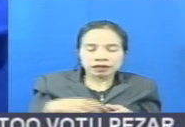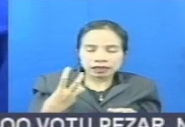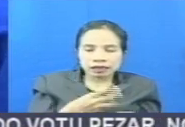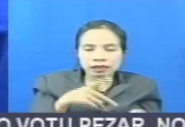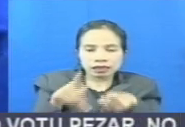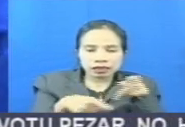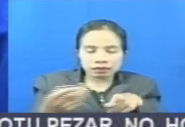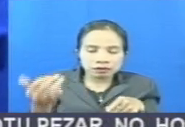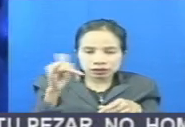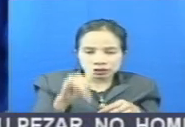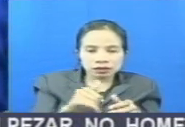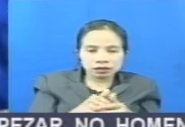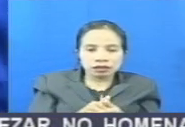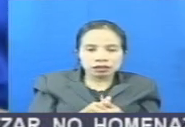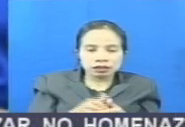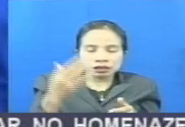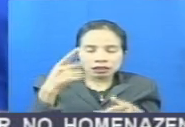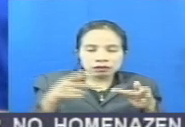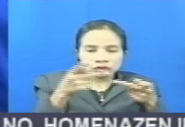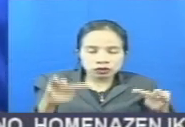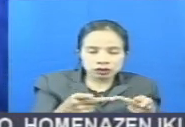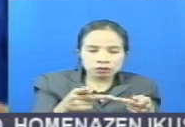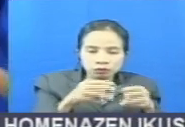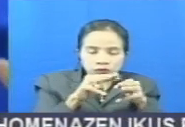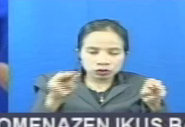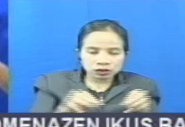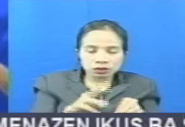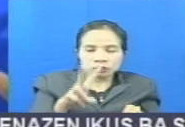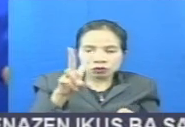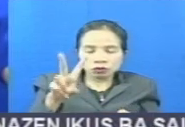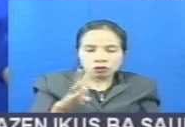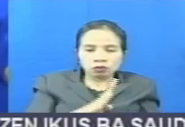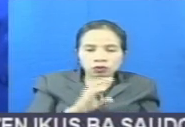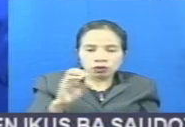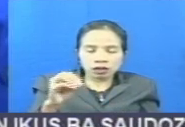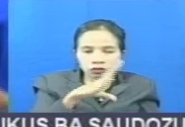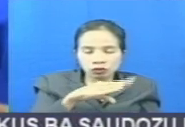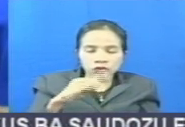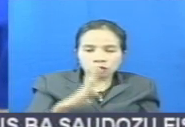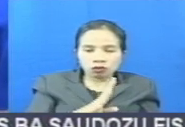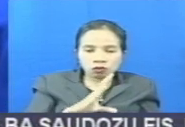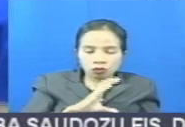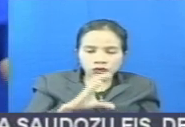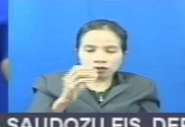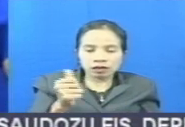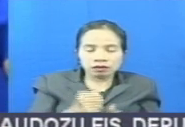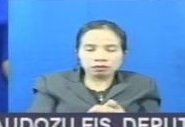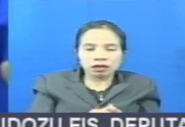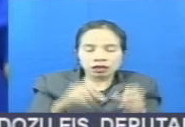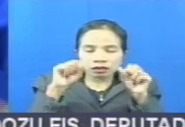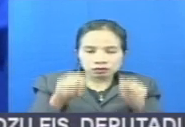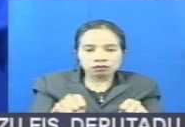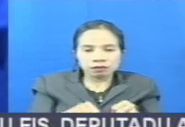população Sira, e a município Rua, município Bobonaro, no município Covalima, a